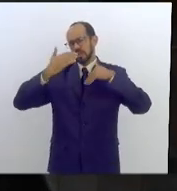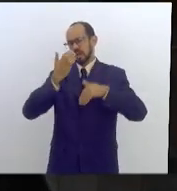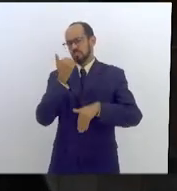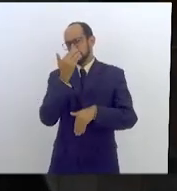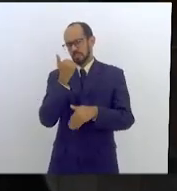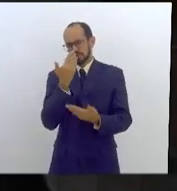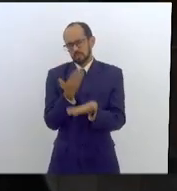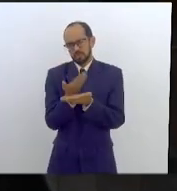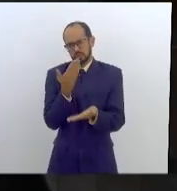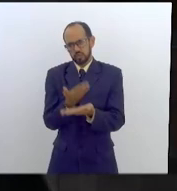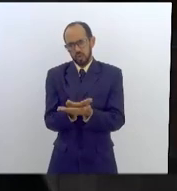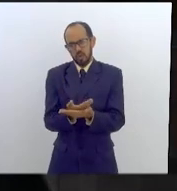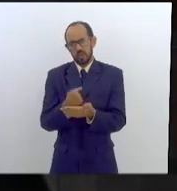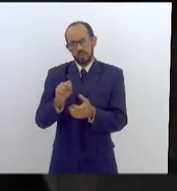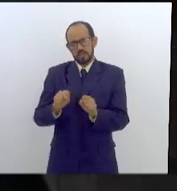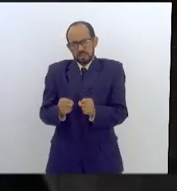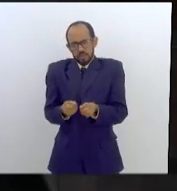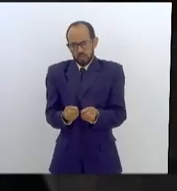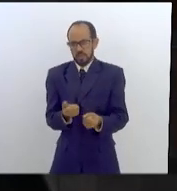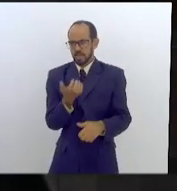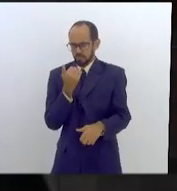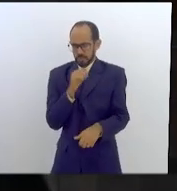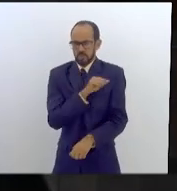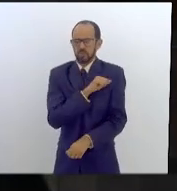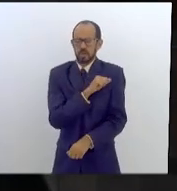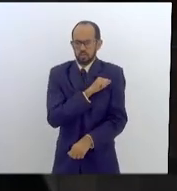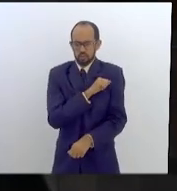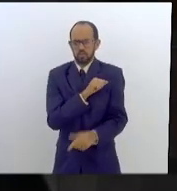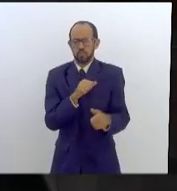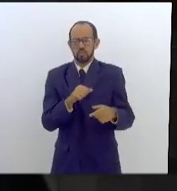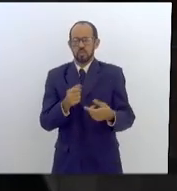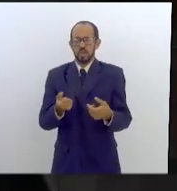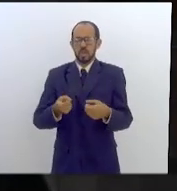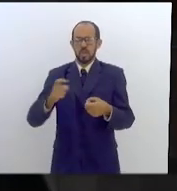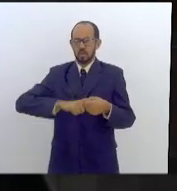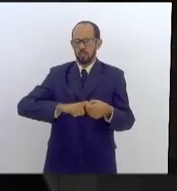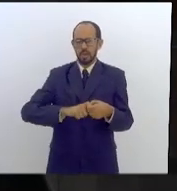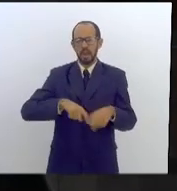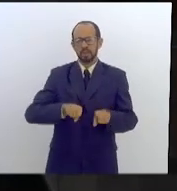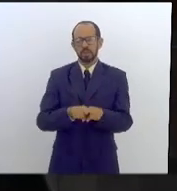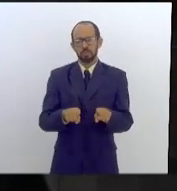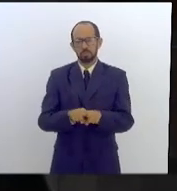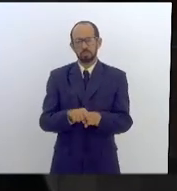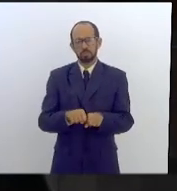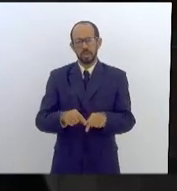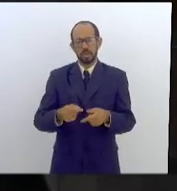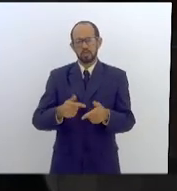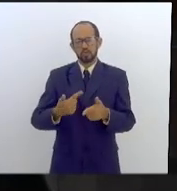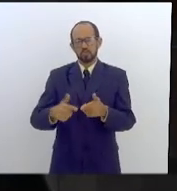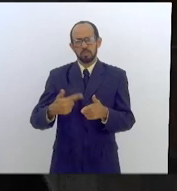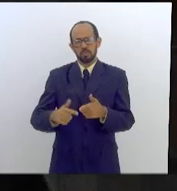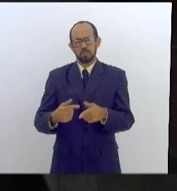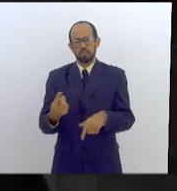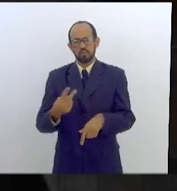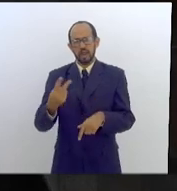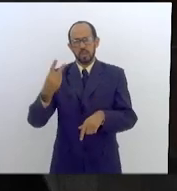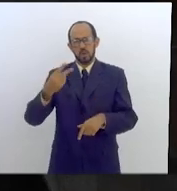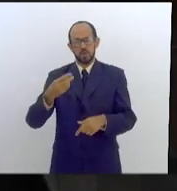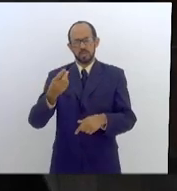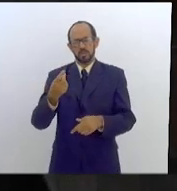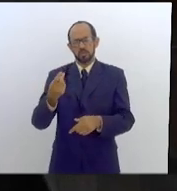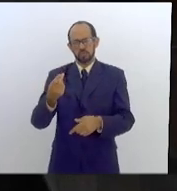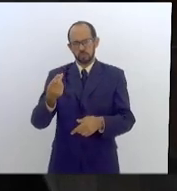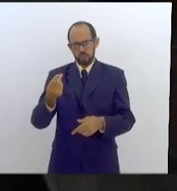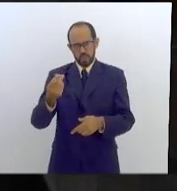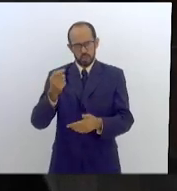escolar da segurança alimentar e nutricional dos alunos recuperados defasagem que dura mais de cinco anos nos valores do per capita da merenda